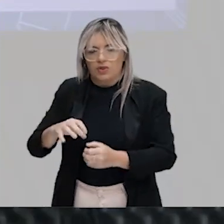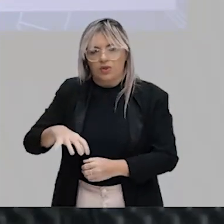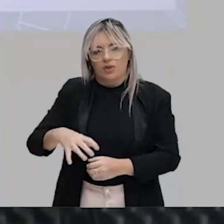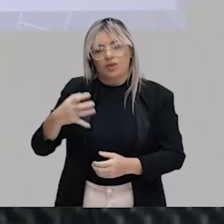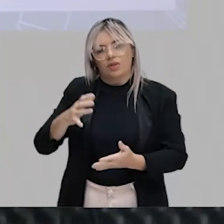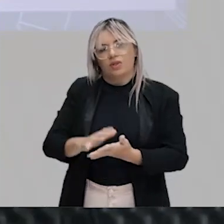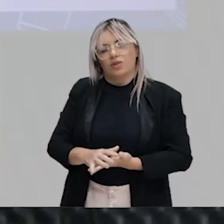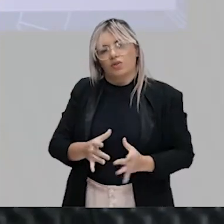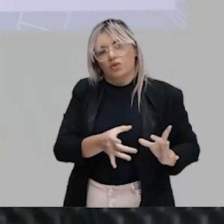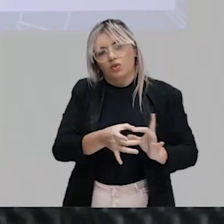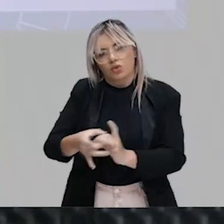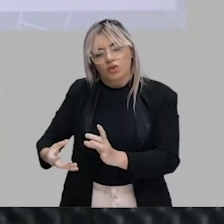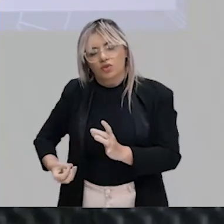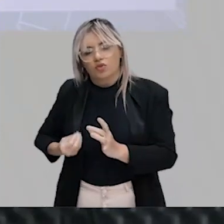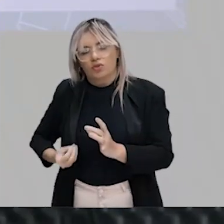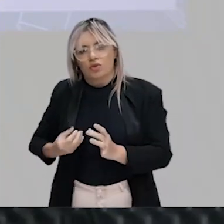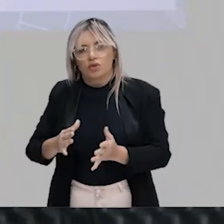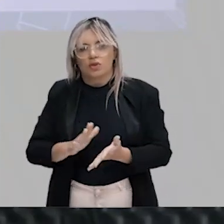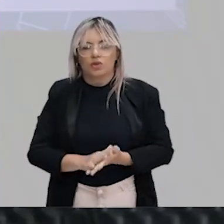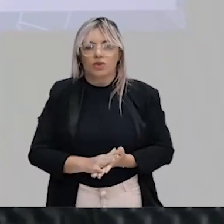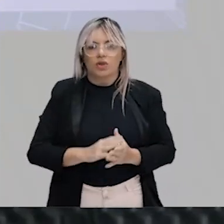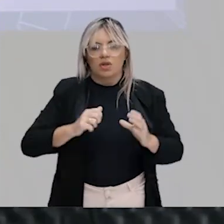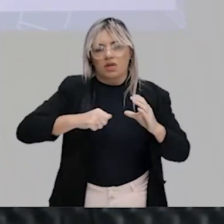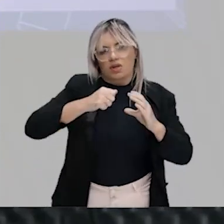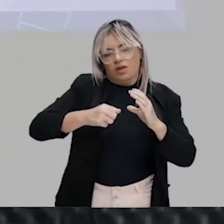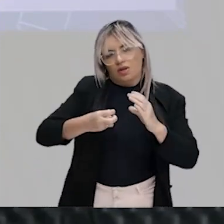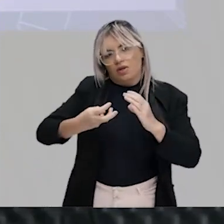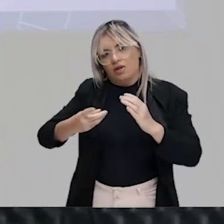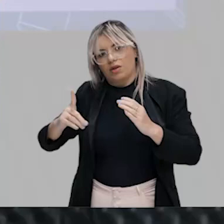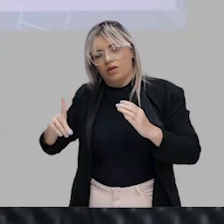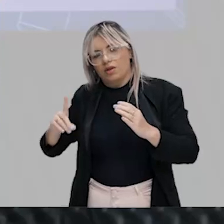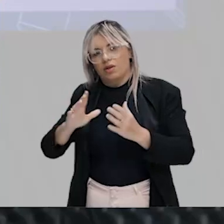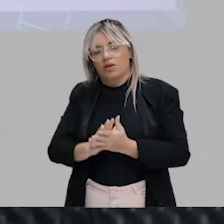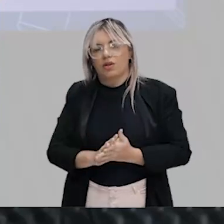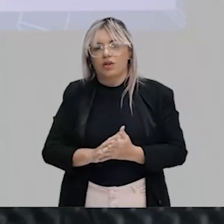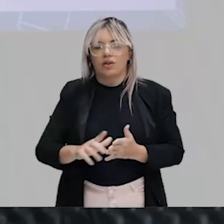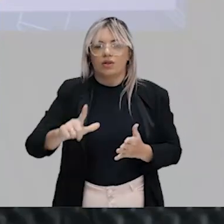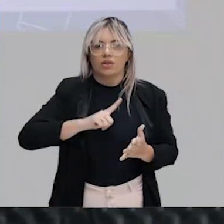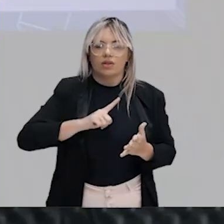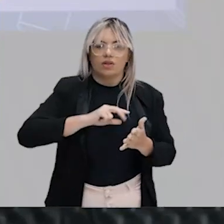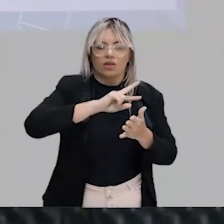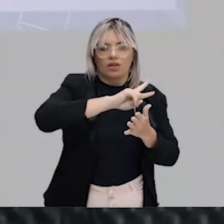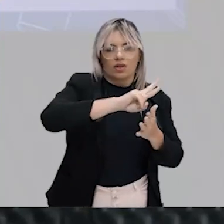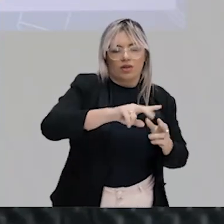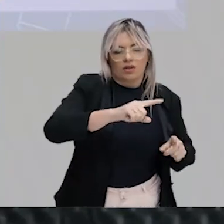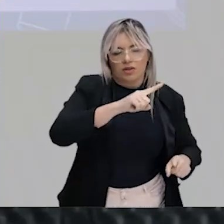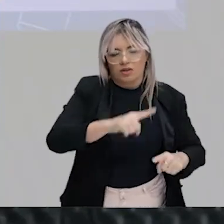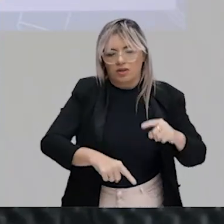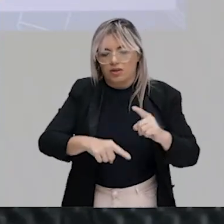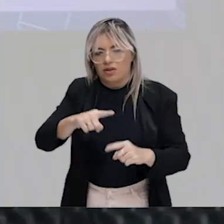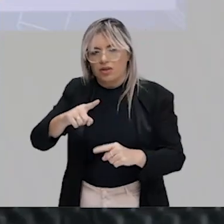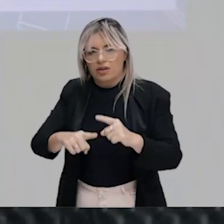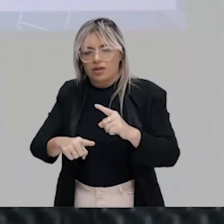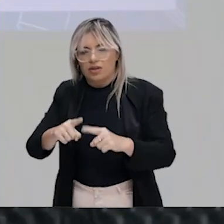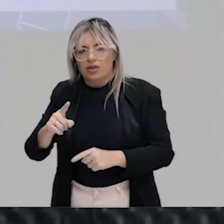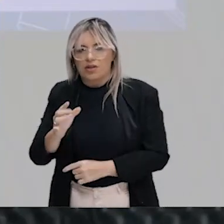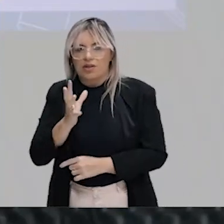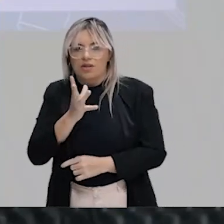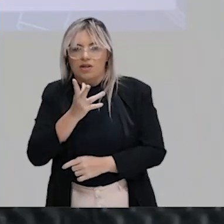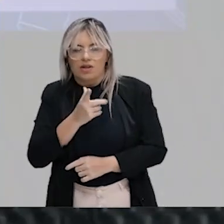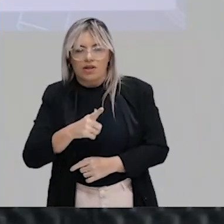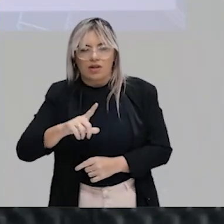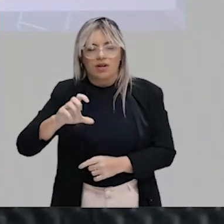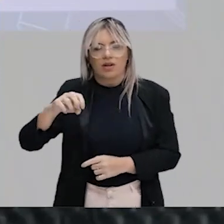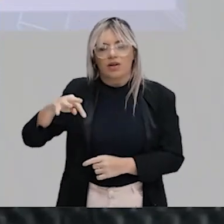ali da realidade. Câmeras 3D, aí existem vários recursos aí de câmera lenta, nós podemos